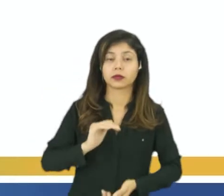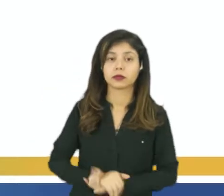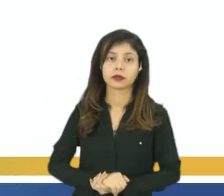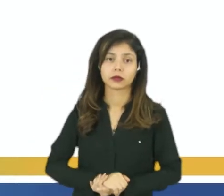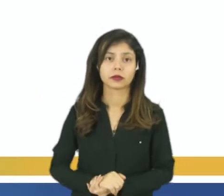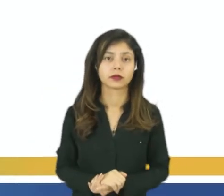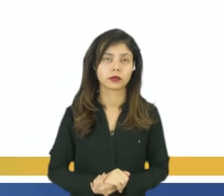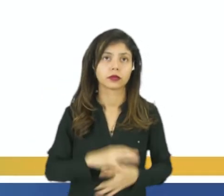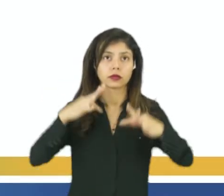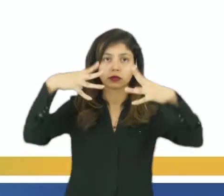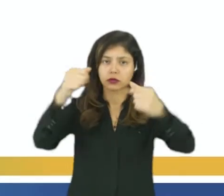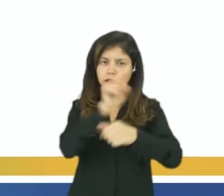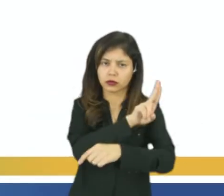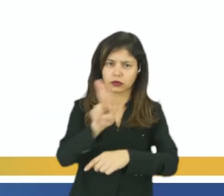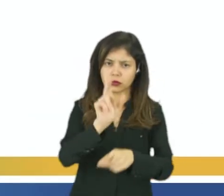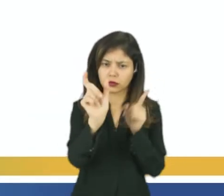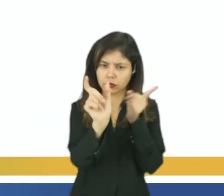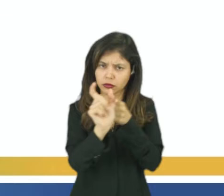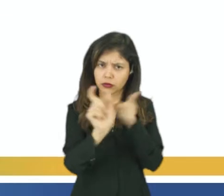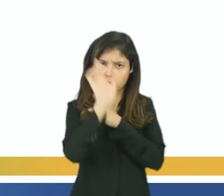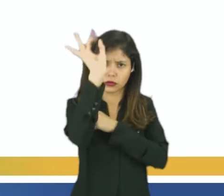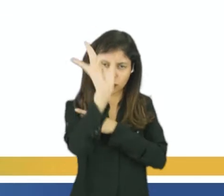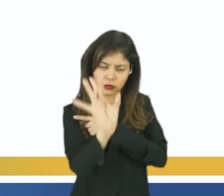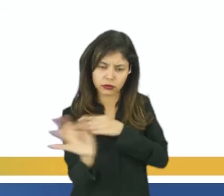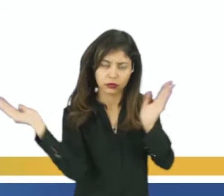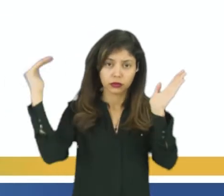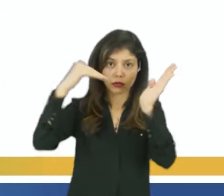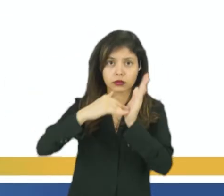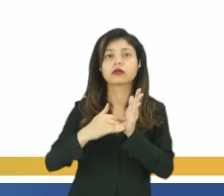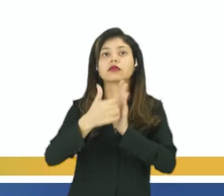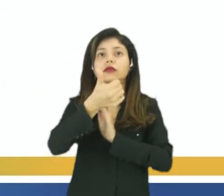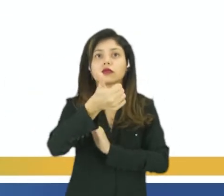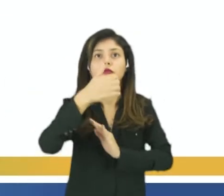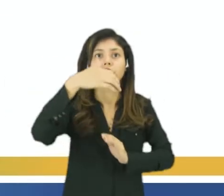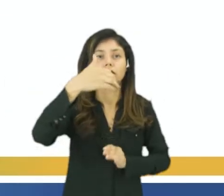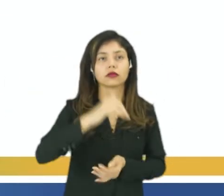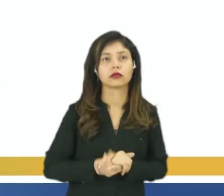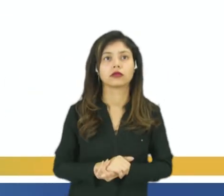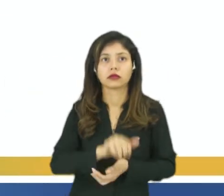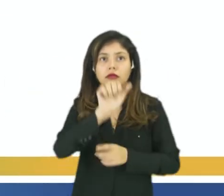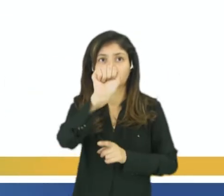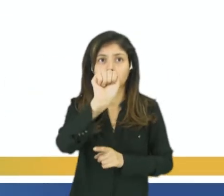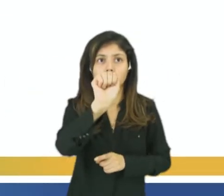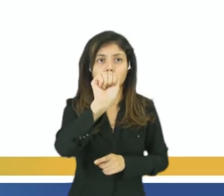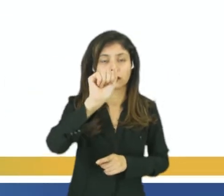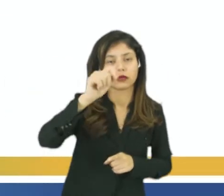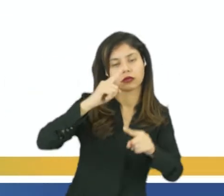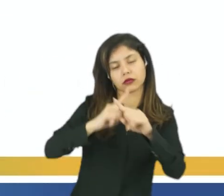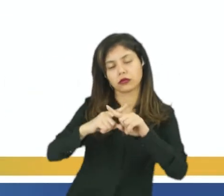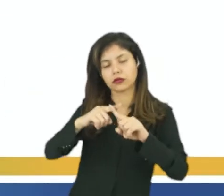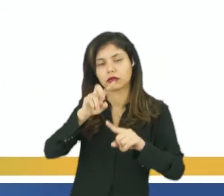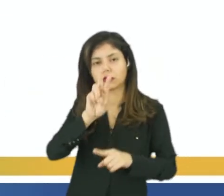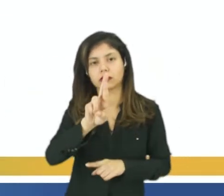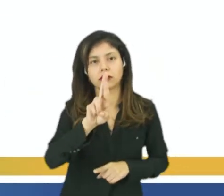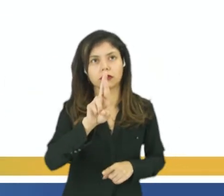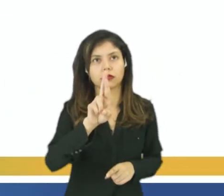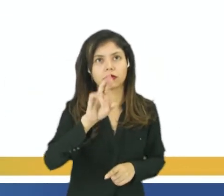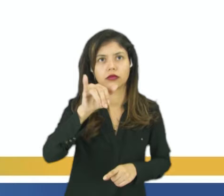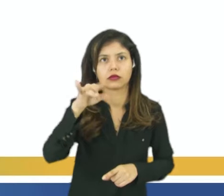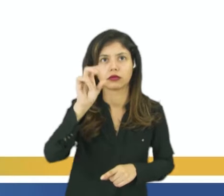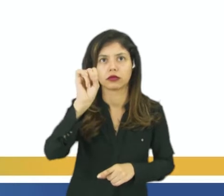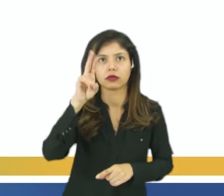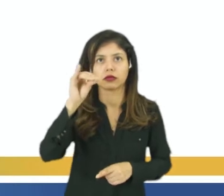vocês percebam toda a nomenclatura que ela vai até a enésima, que é o A enésimo vezes o R